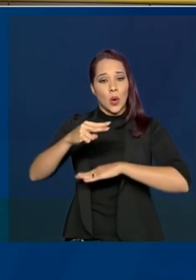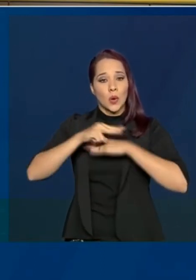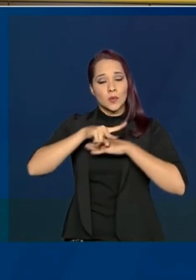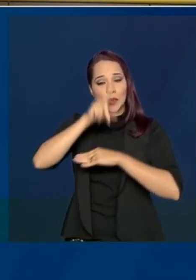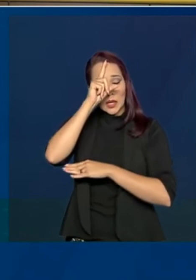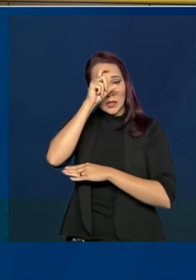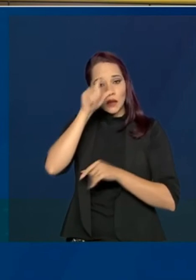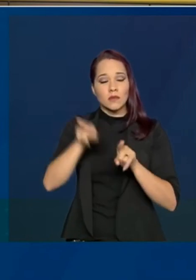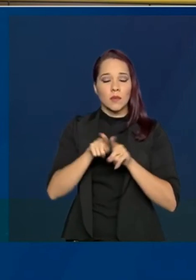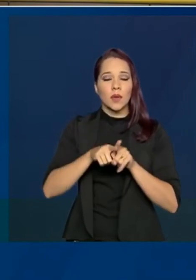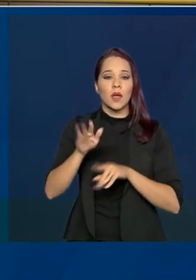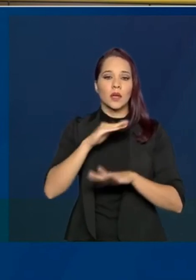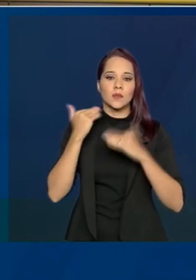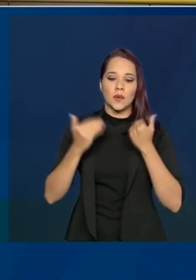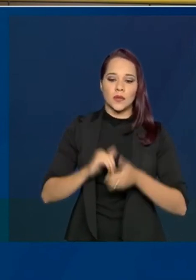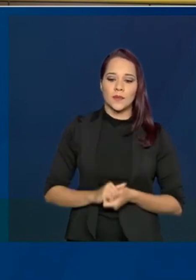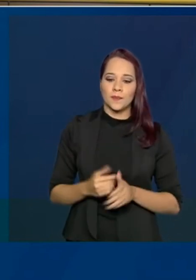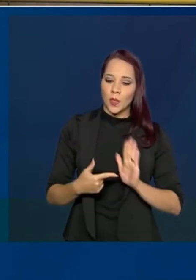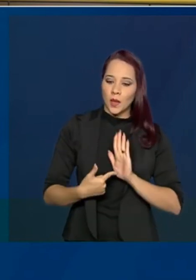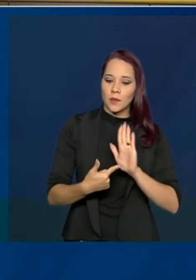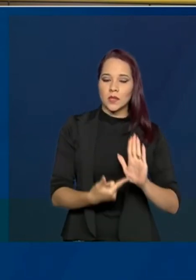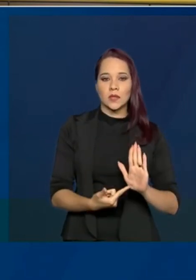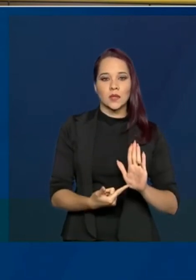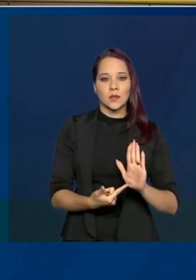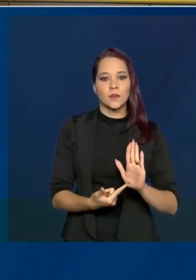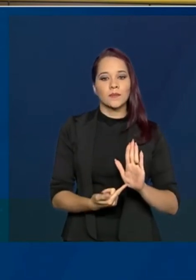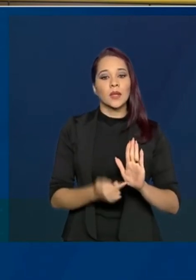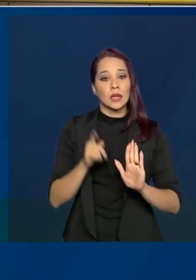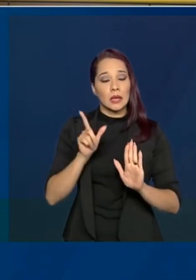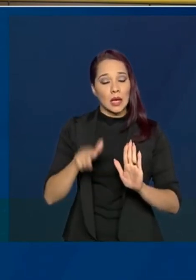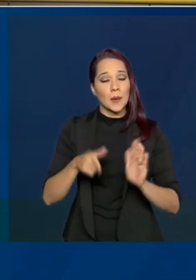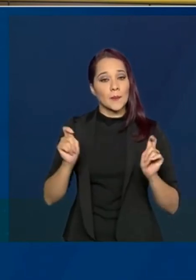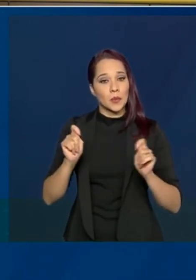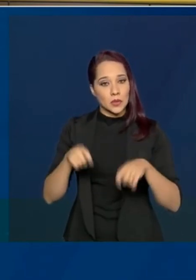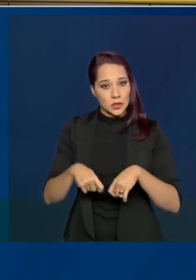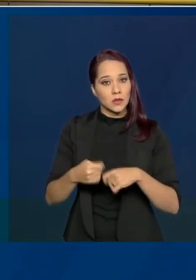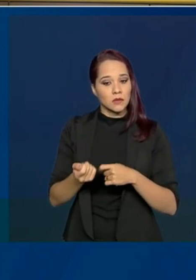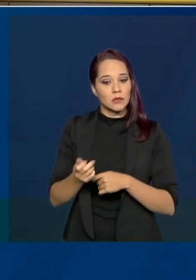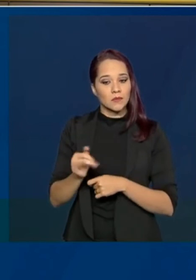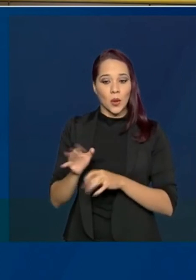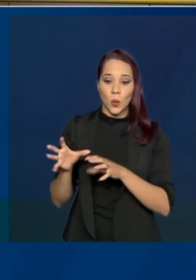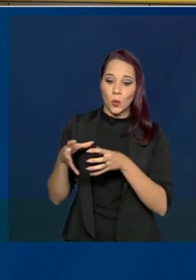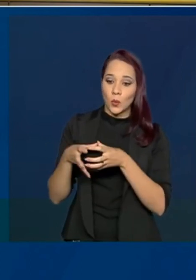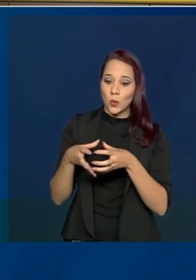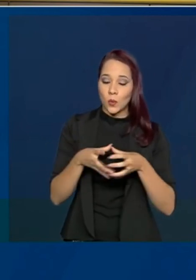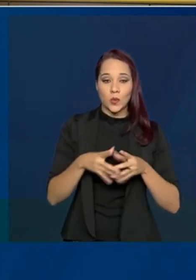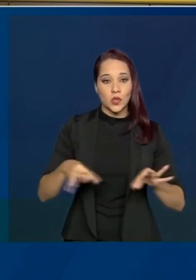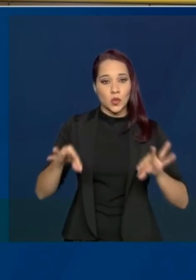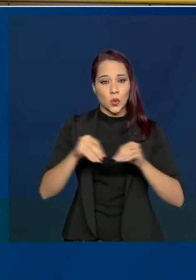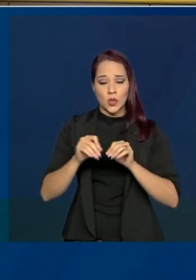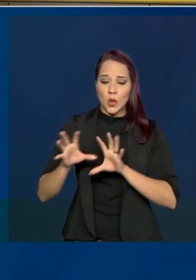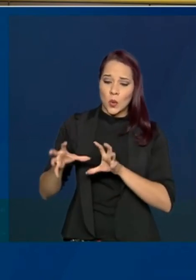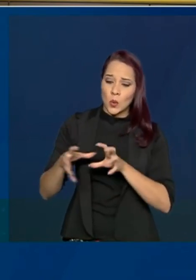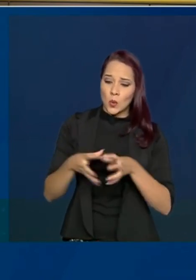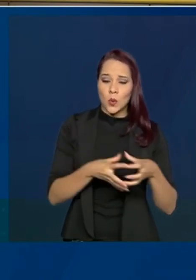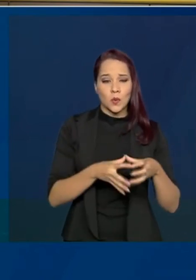relação aos óbitos, mostrando que foi possível, com o conjunto de todas as forças do